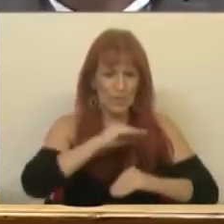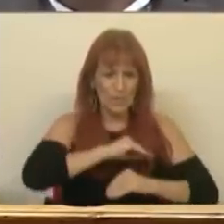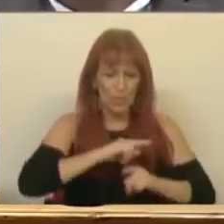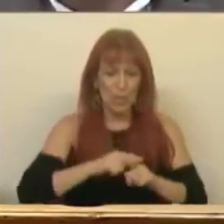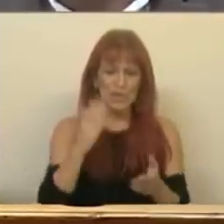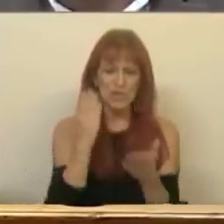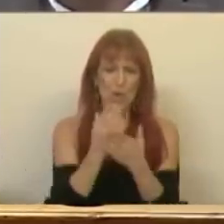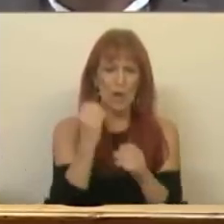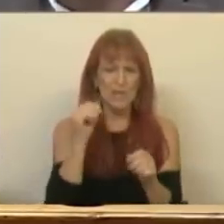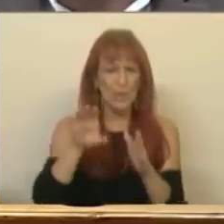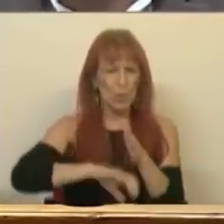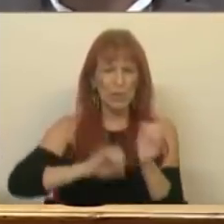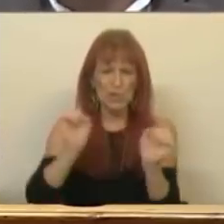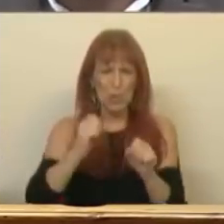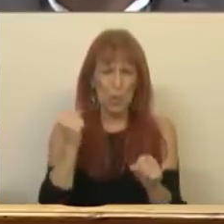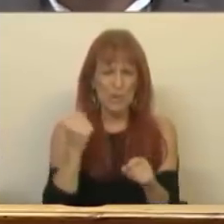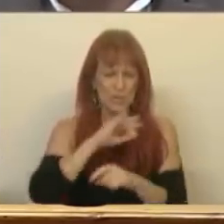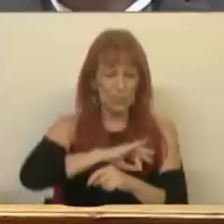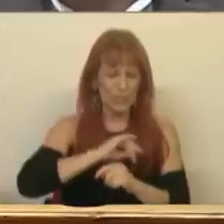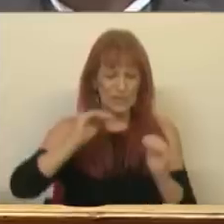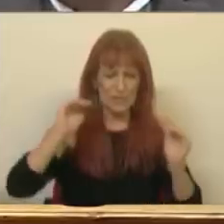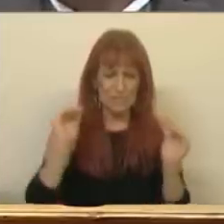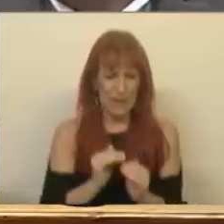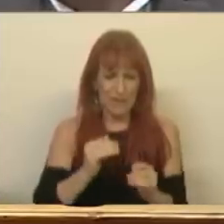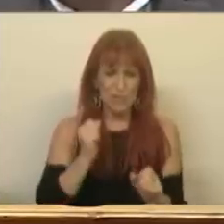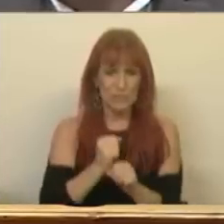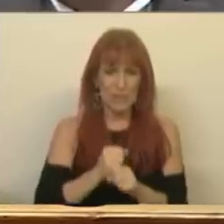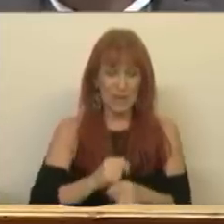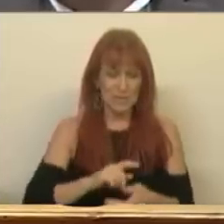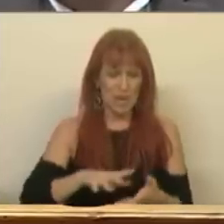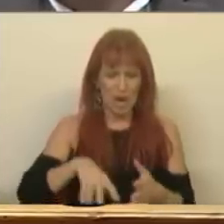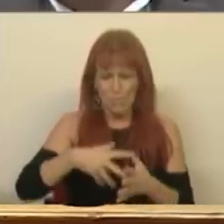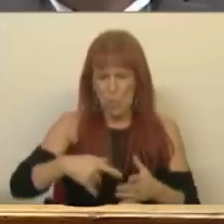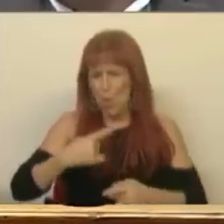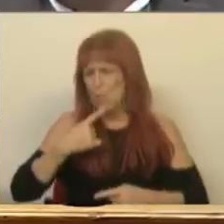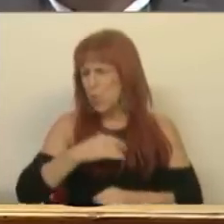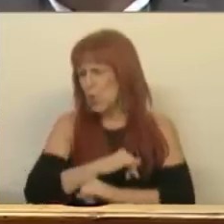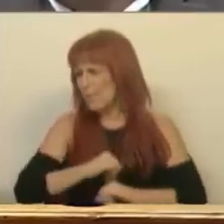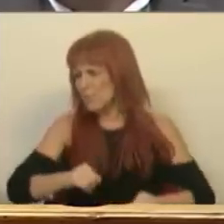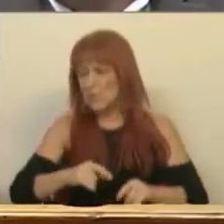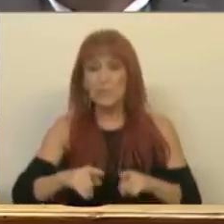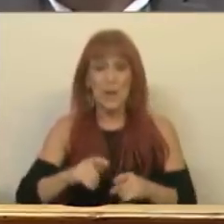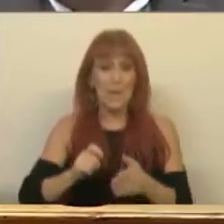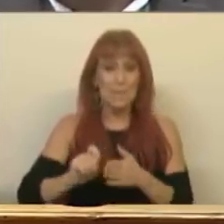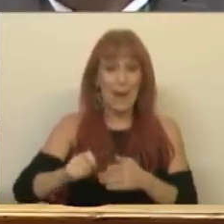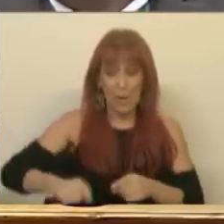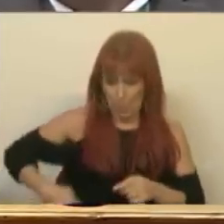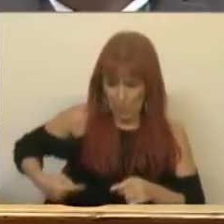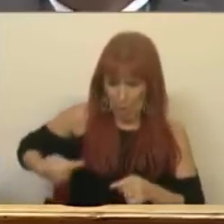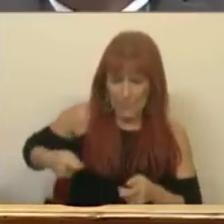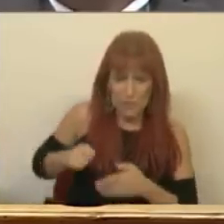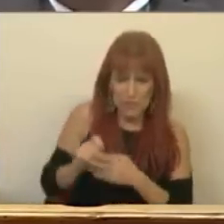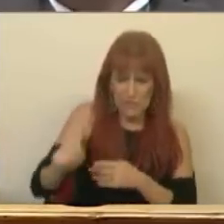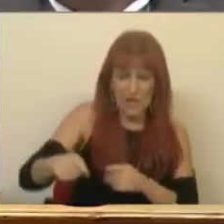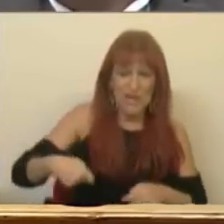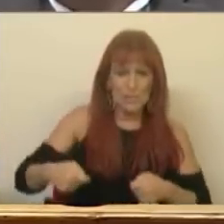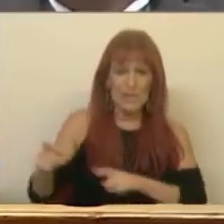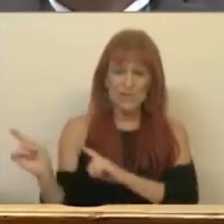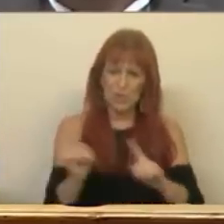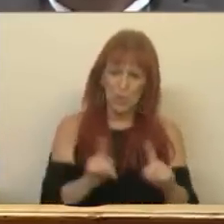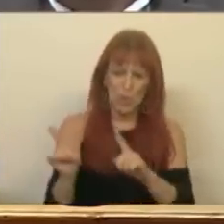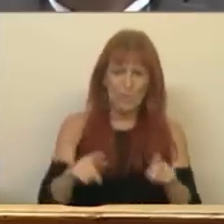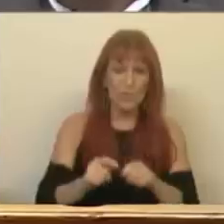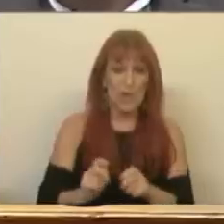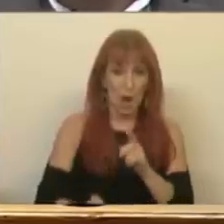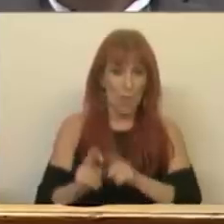escolas sem condições com menos profissionais do que precisam e como a carga burocrática impossível e pagam do seu bolso as despesas deslocação